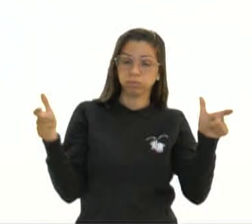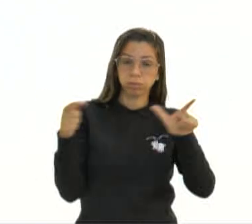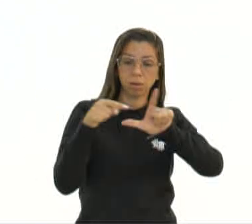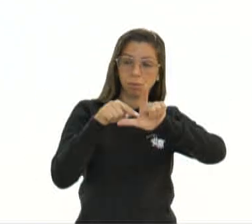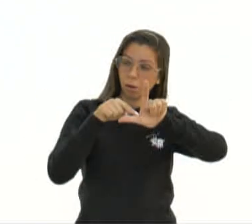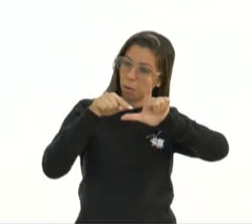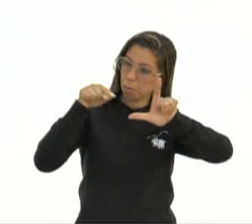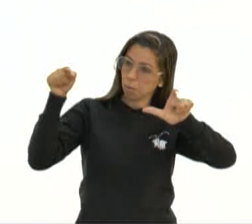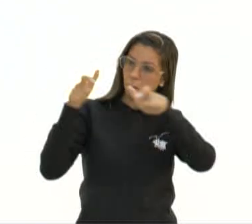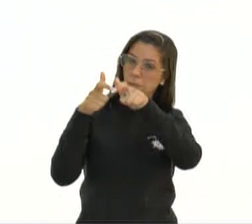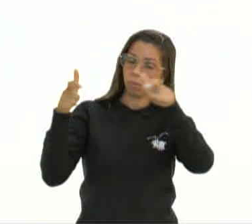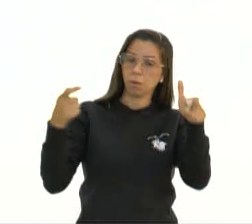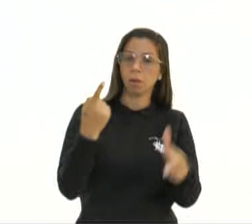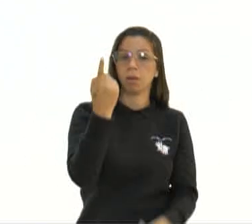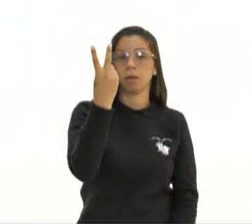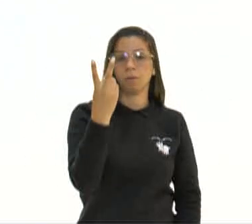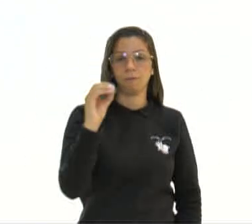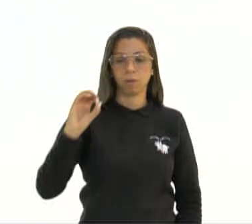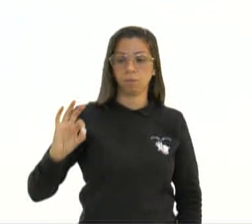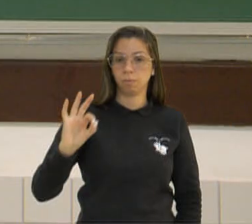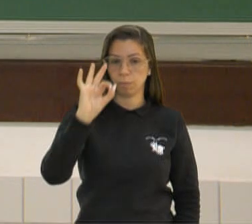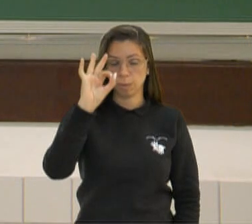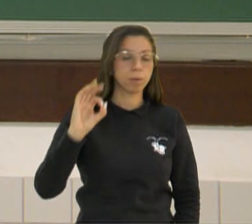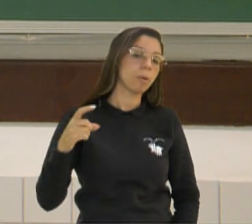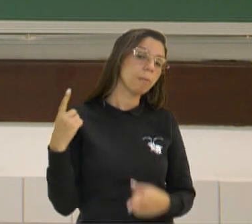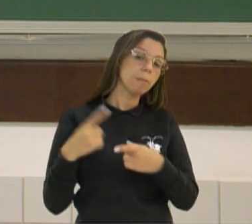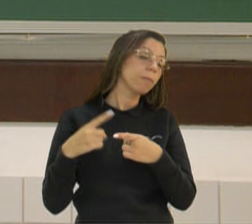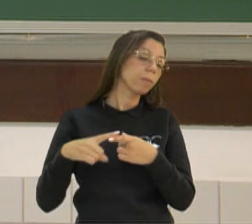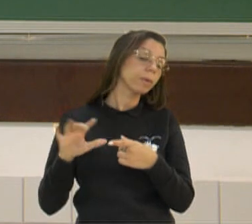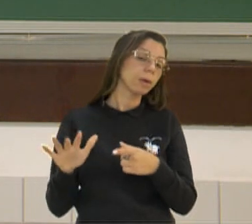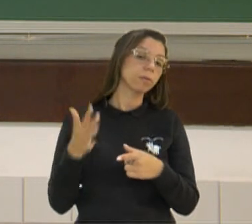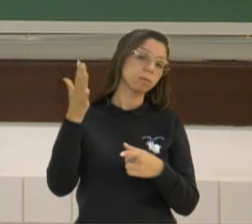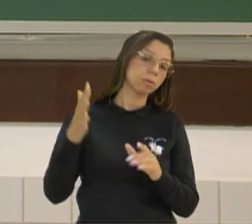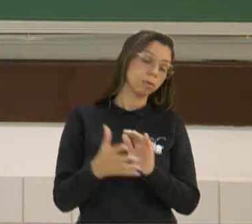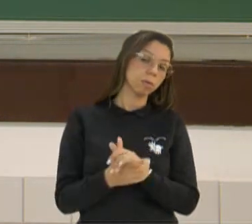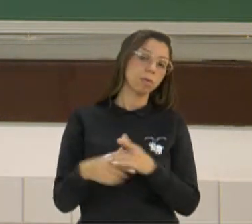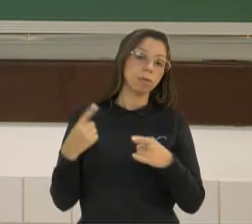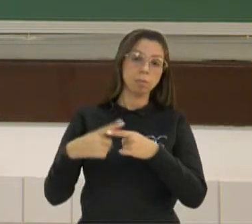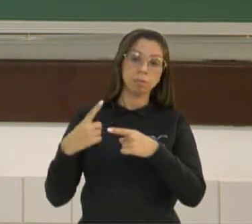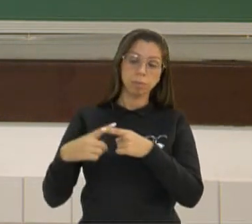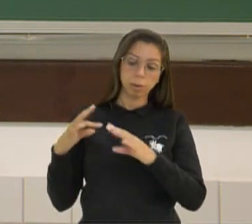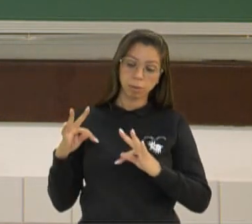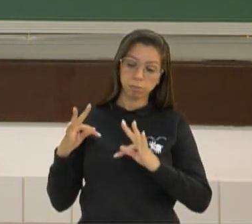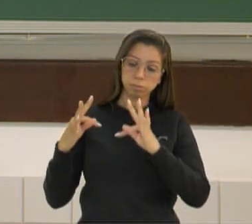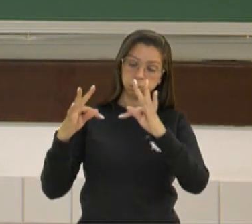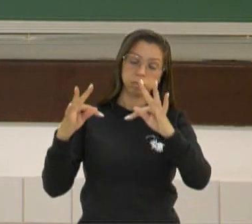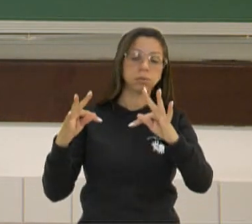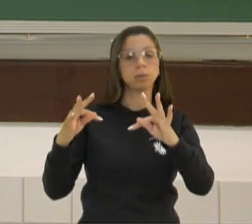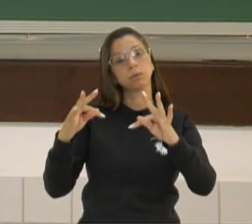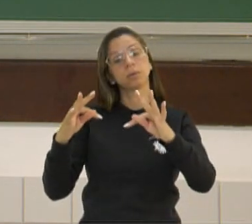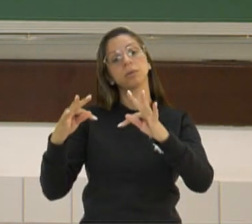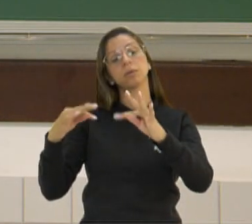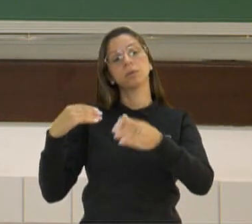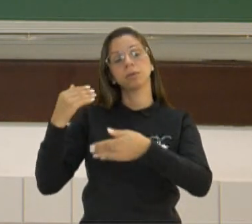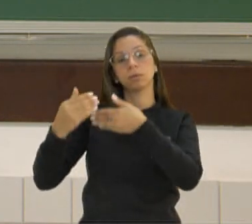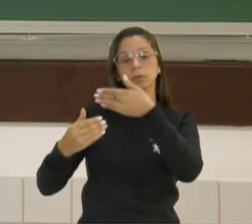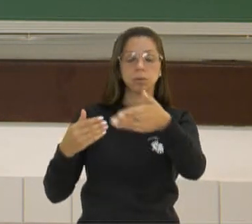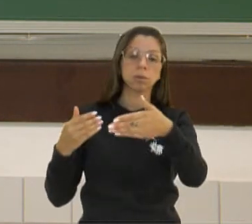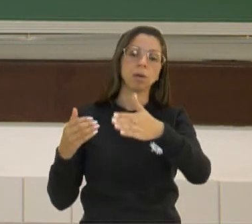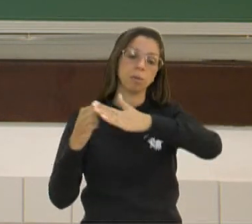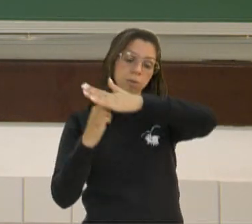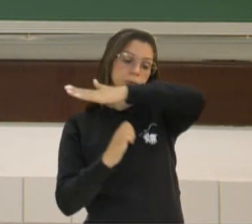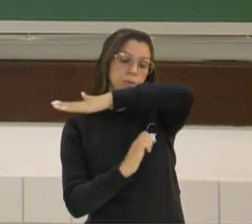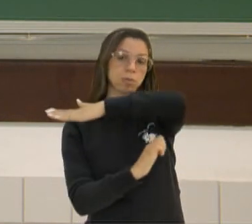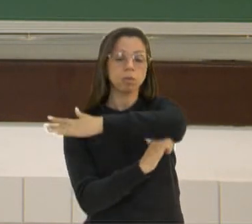Quais foram os motivos? Vocês devem lembrar disso, né? Os avanços de ordem sanitária, né? Uma melhor estrutura